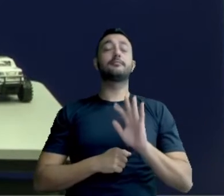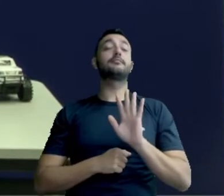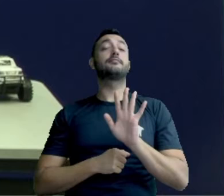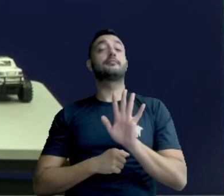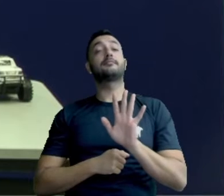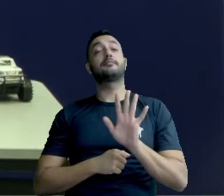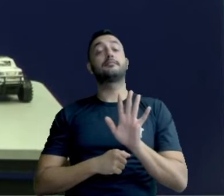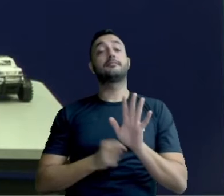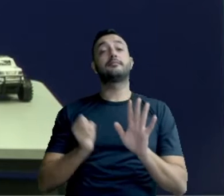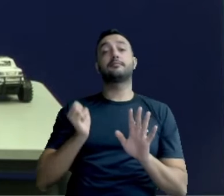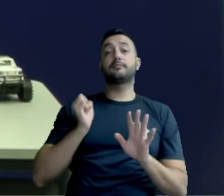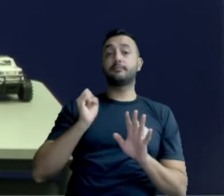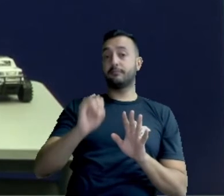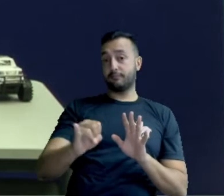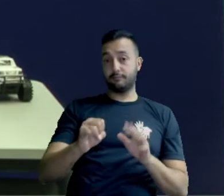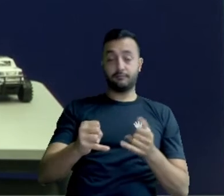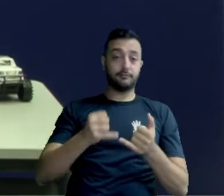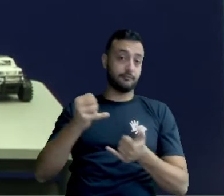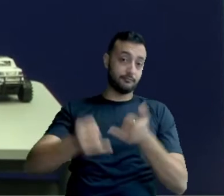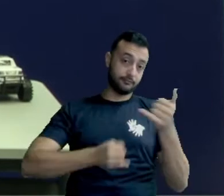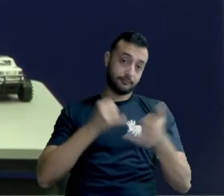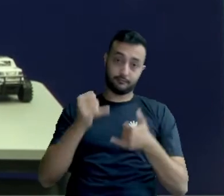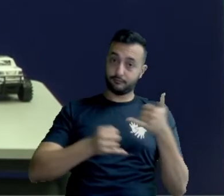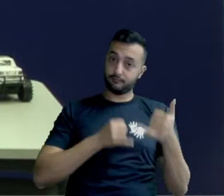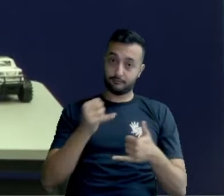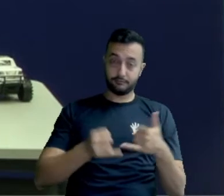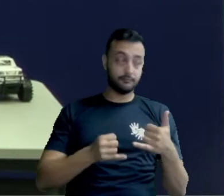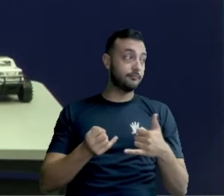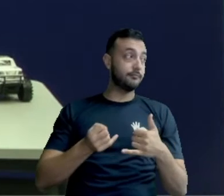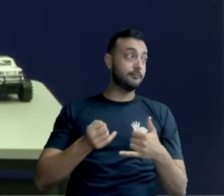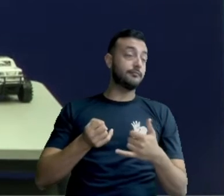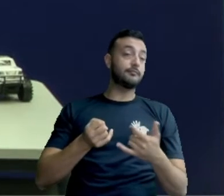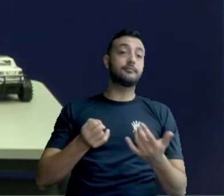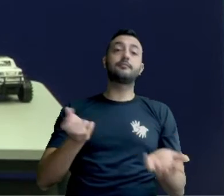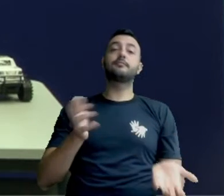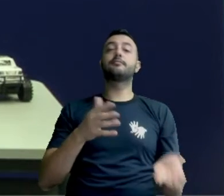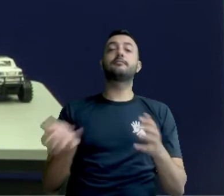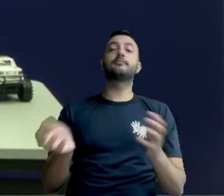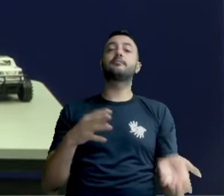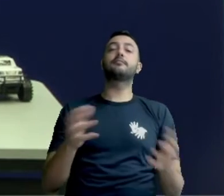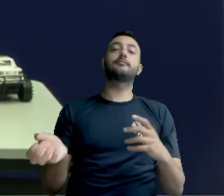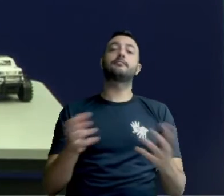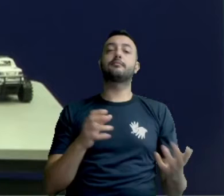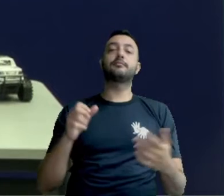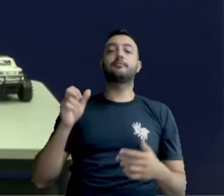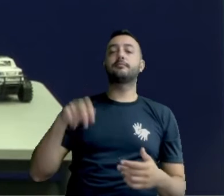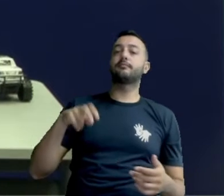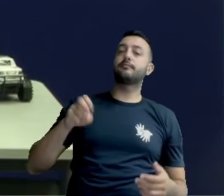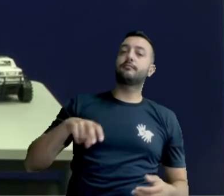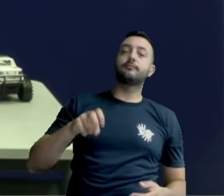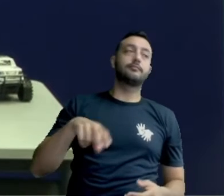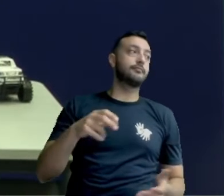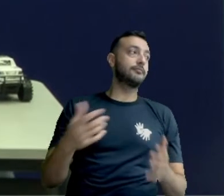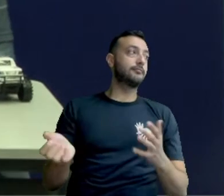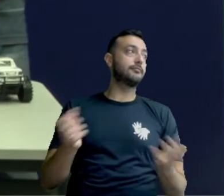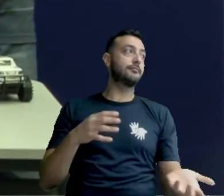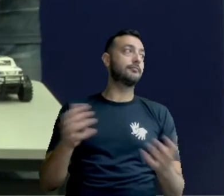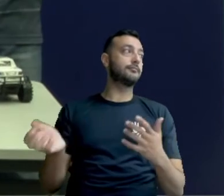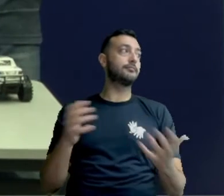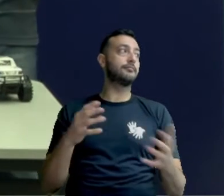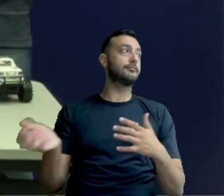Só que, se eu estiver brincando com ele, fazendo isso e caminhando, tá? Para